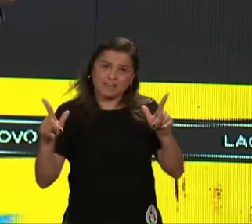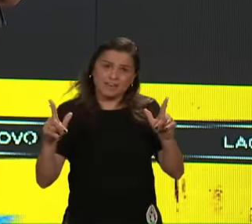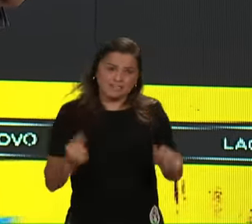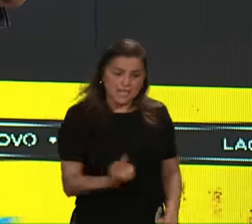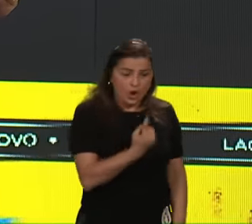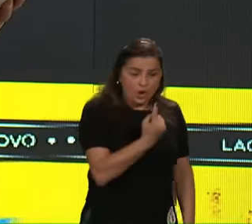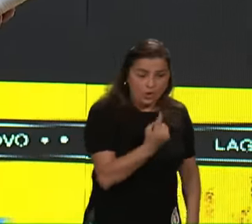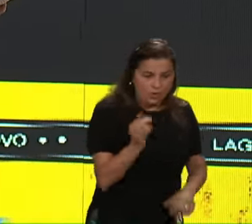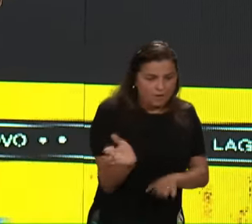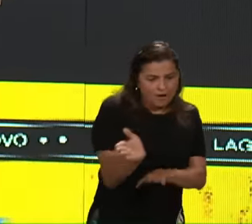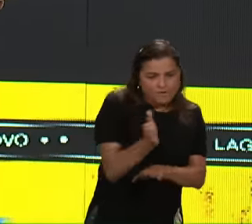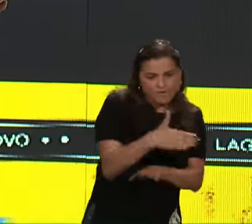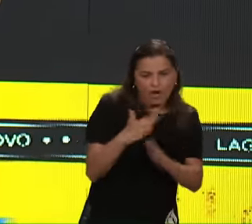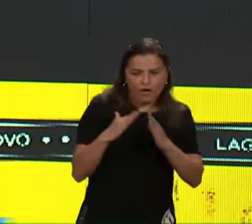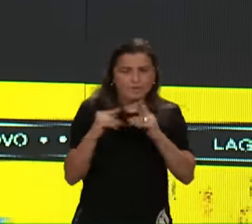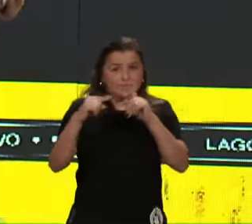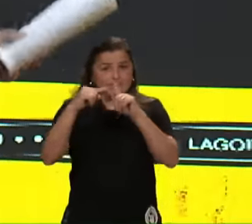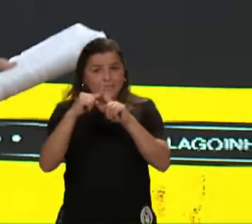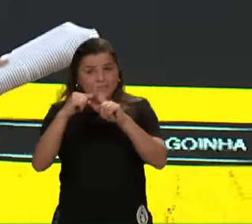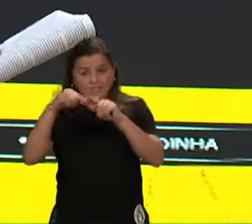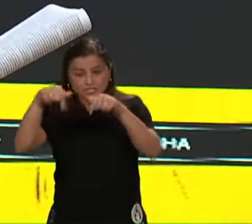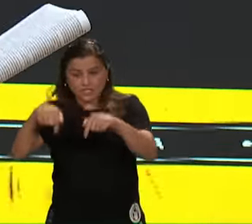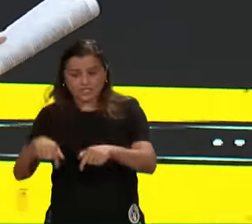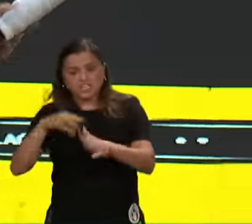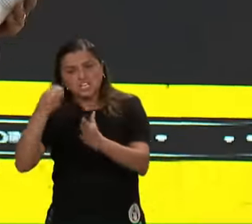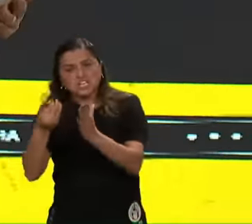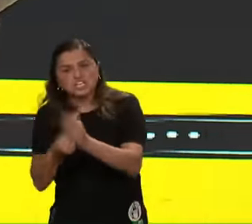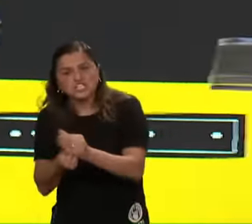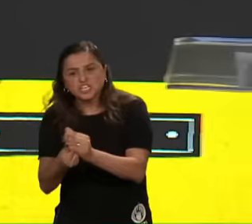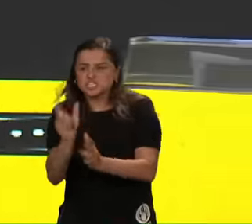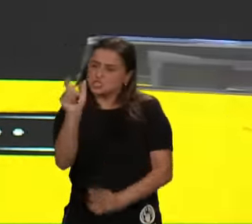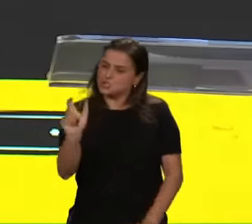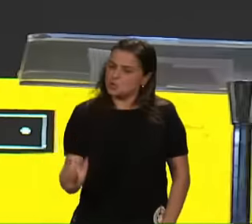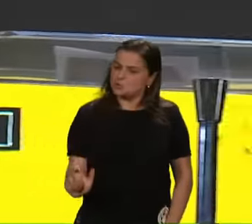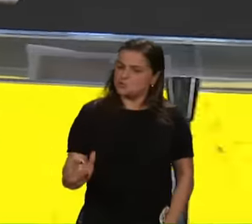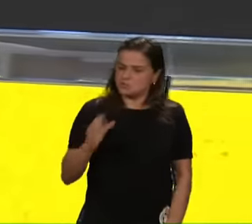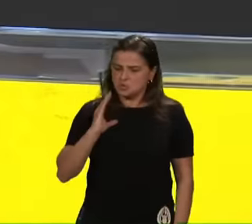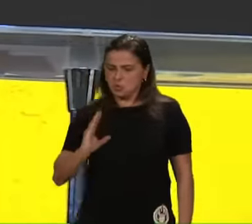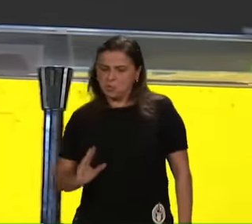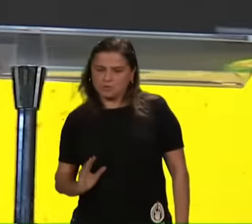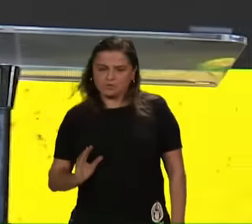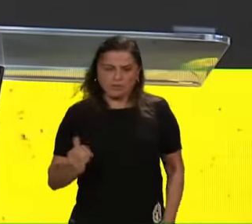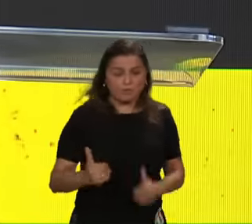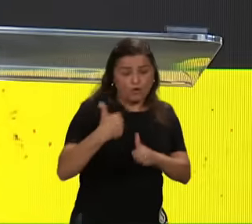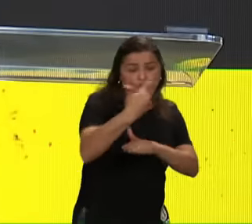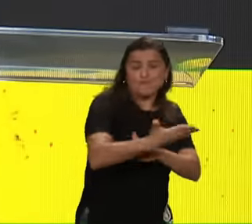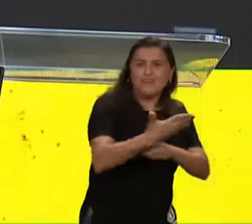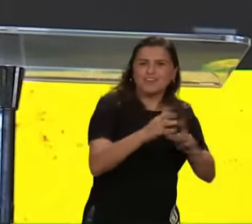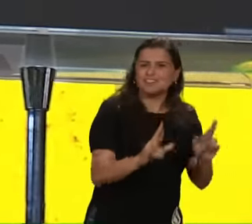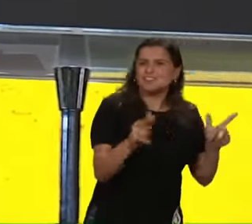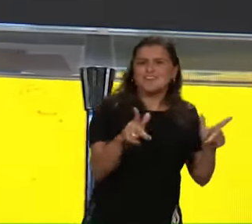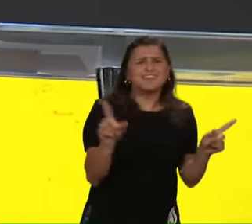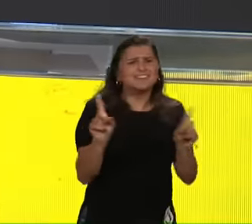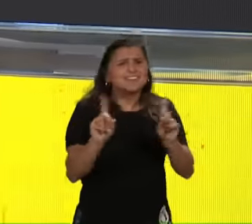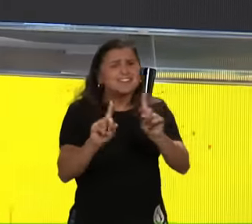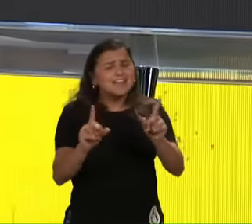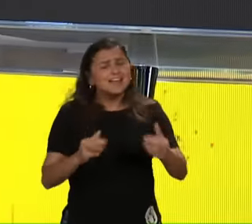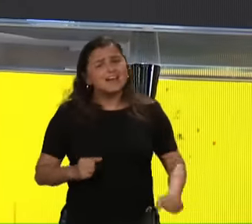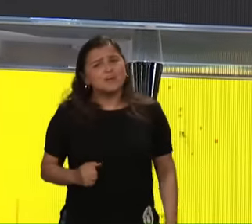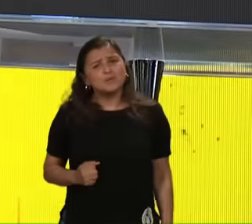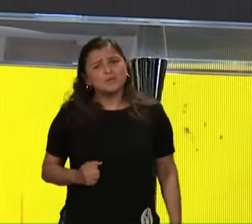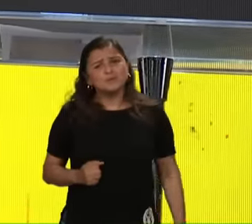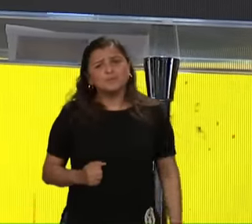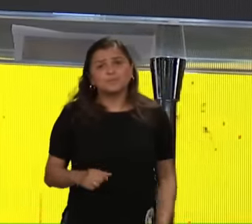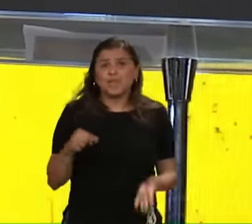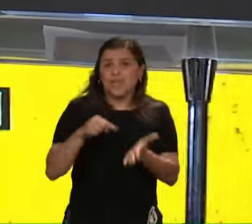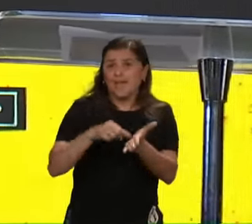do contexto da igreja, dentro do GC, meu comportamento é um, fora eu sou outro. Não é isto. Aqui